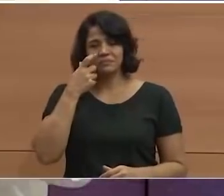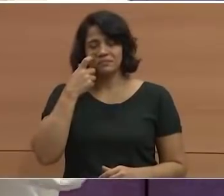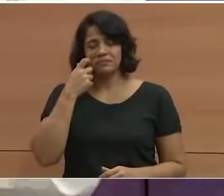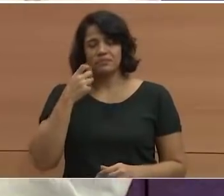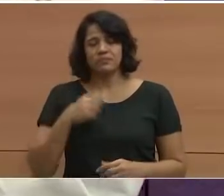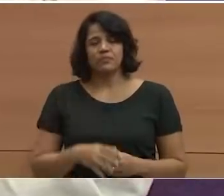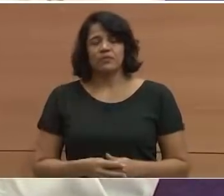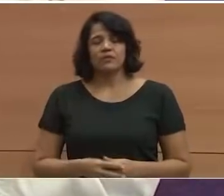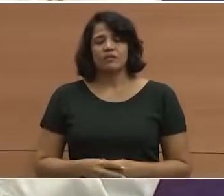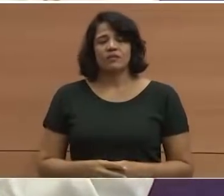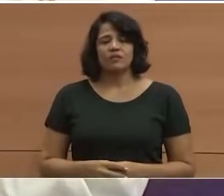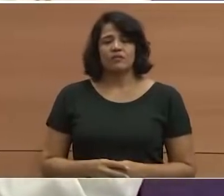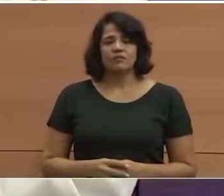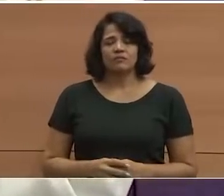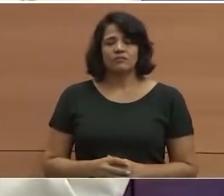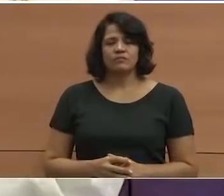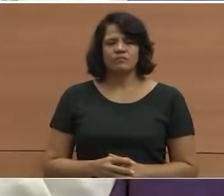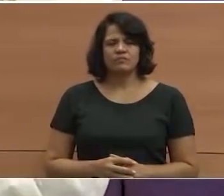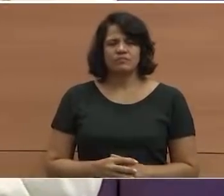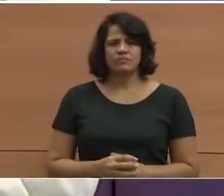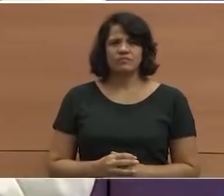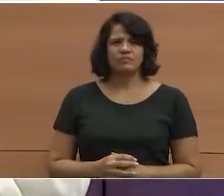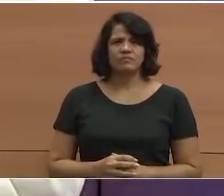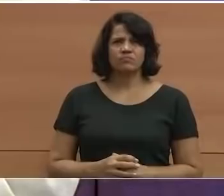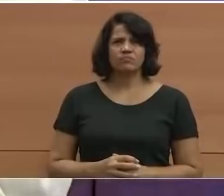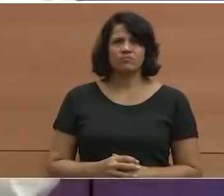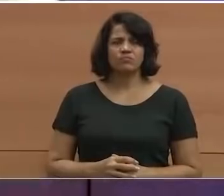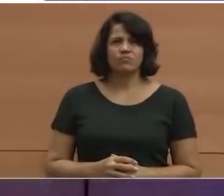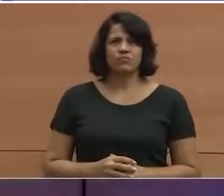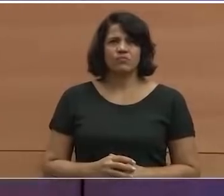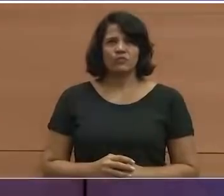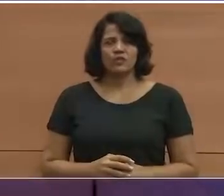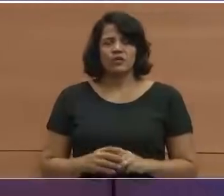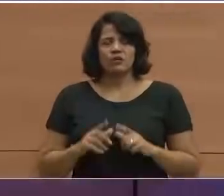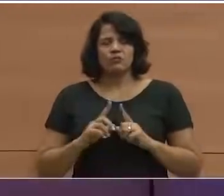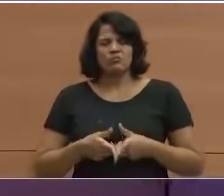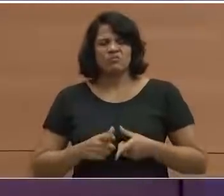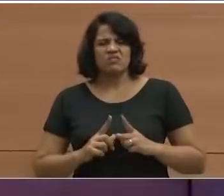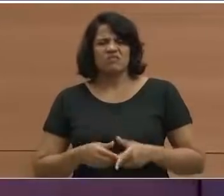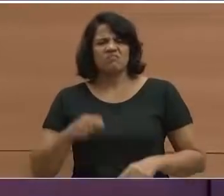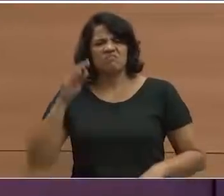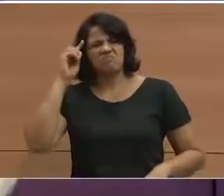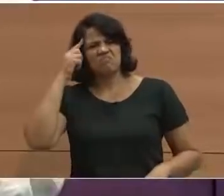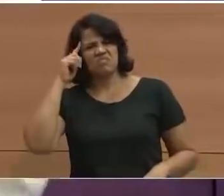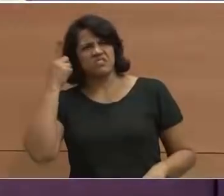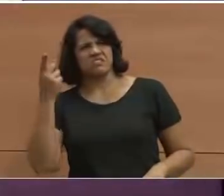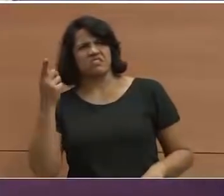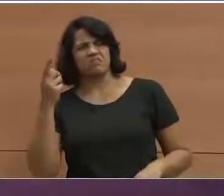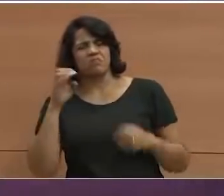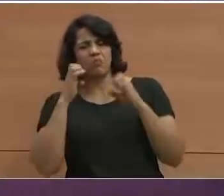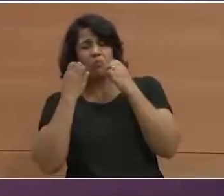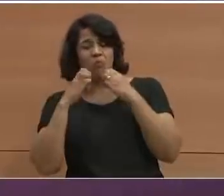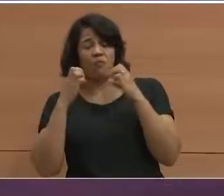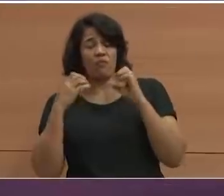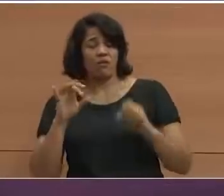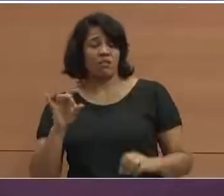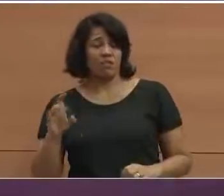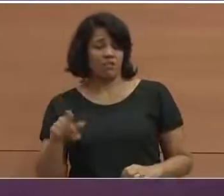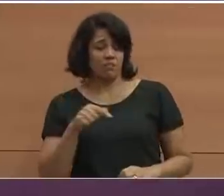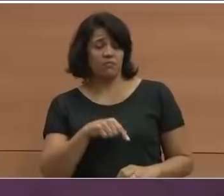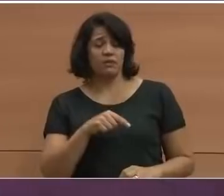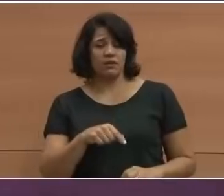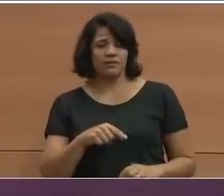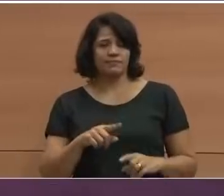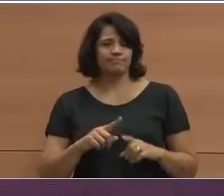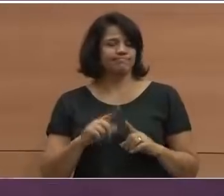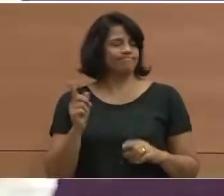aos gentios. Vocês estão entendendo? Mas Deus ainda honra a liderança de Pedro, e na casa do Cornélio abre a